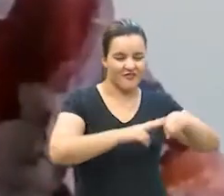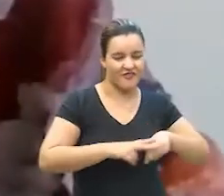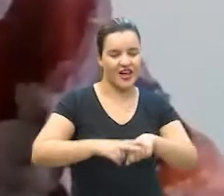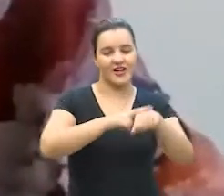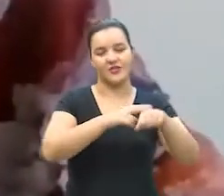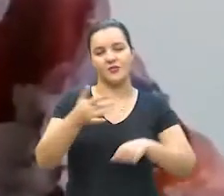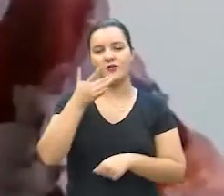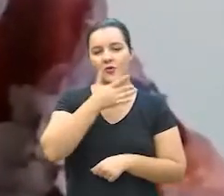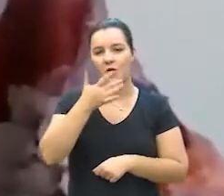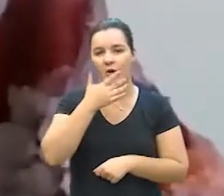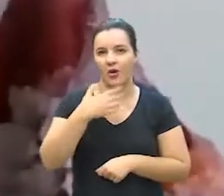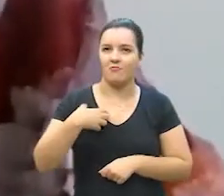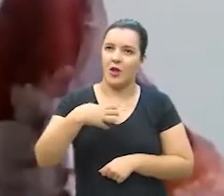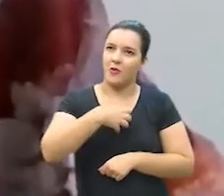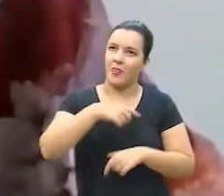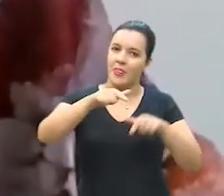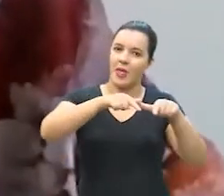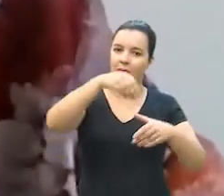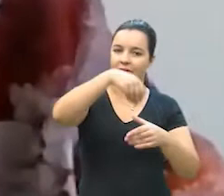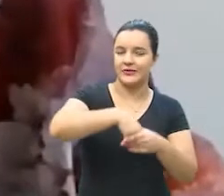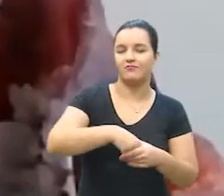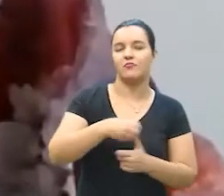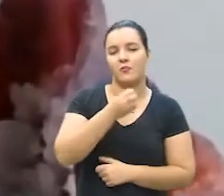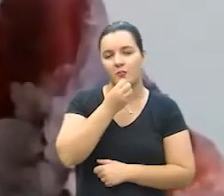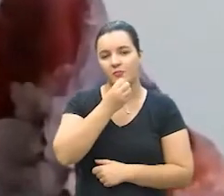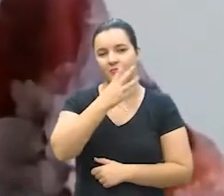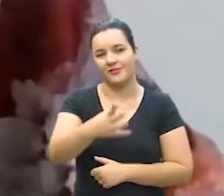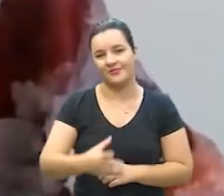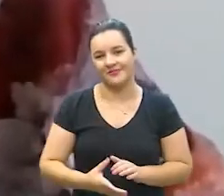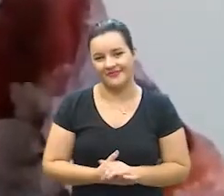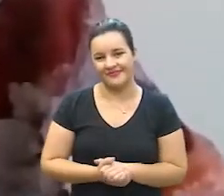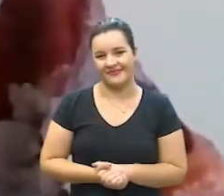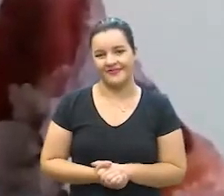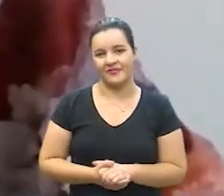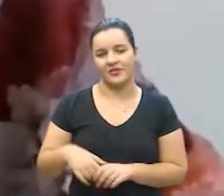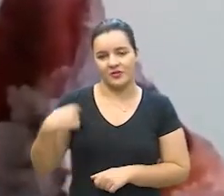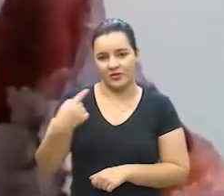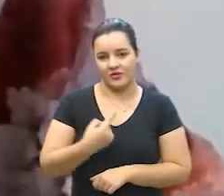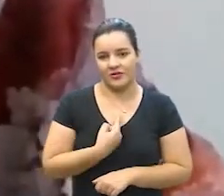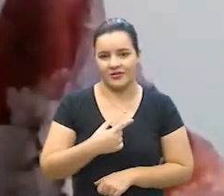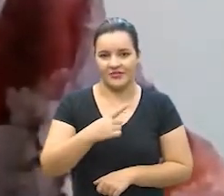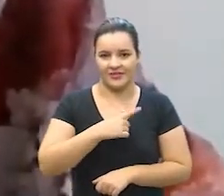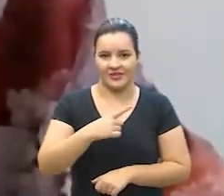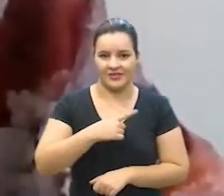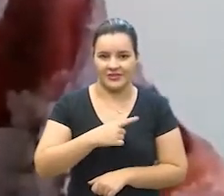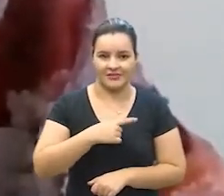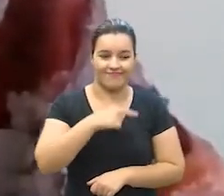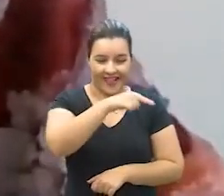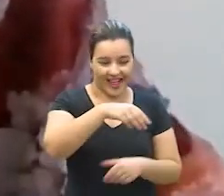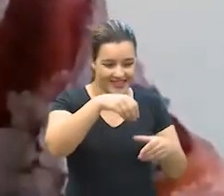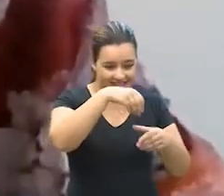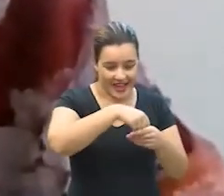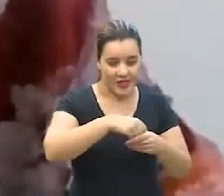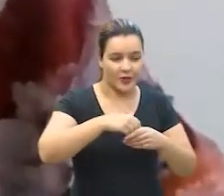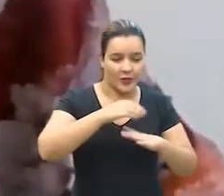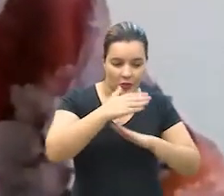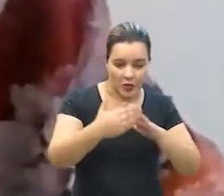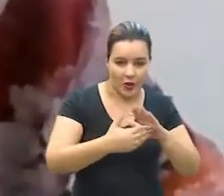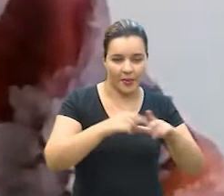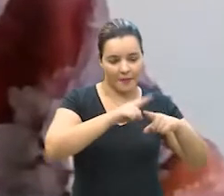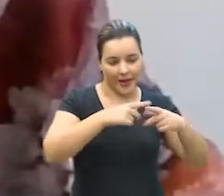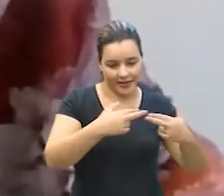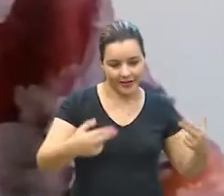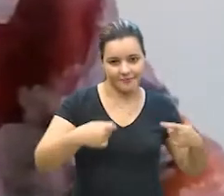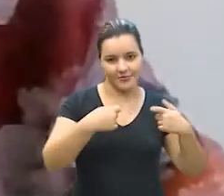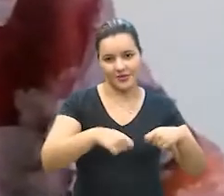lugar muito gostoso de trabalhar, né? E a gente tem ali todos os recursos necessários, né? E